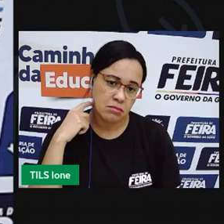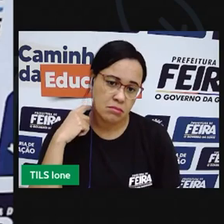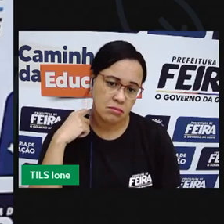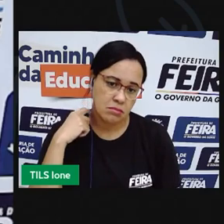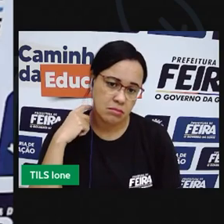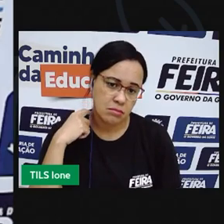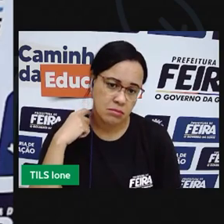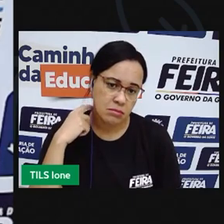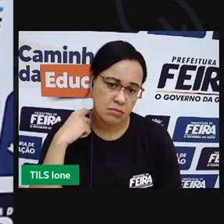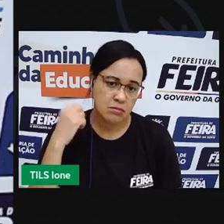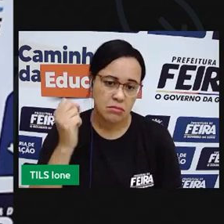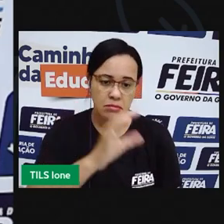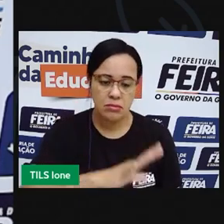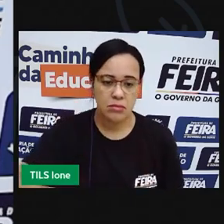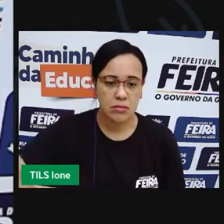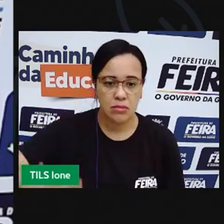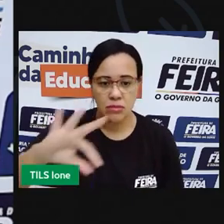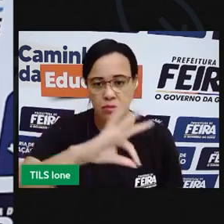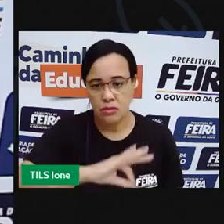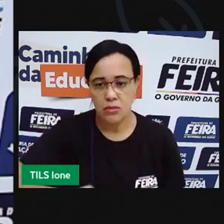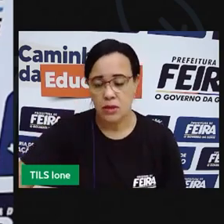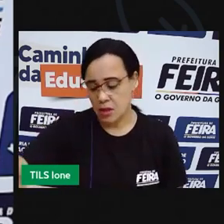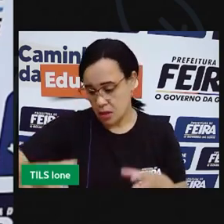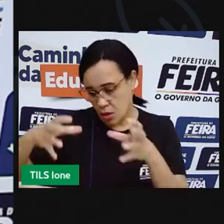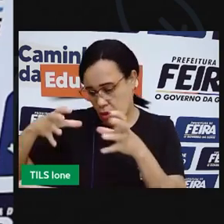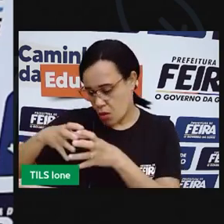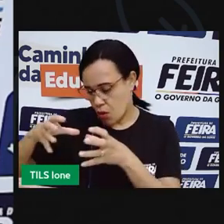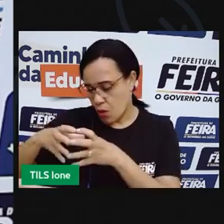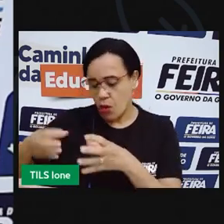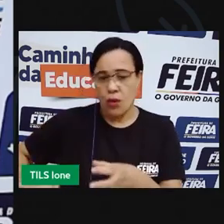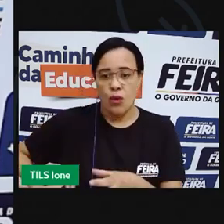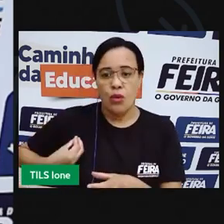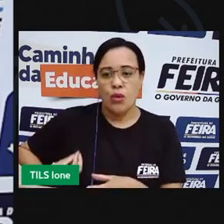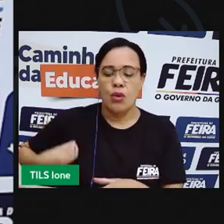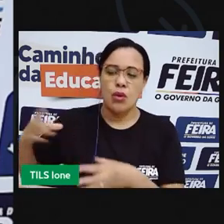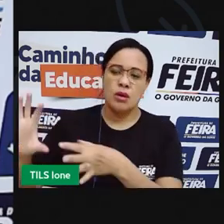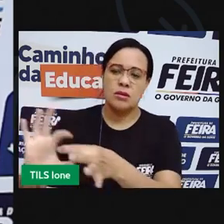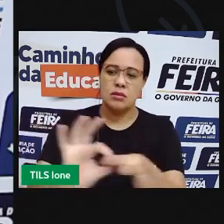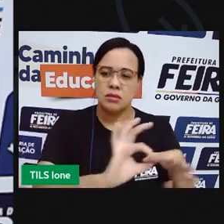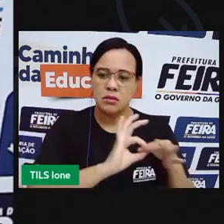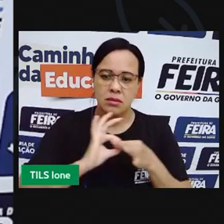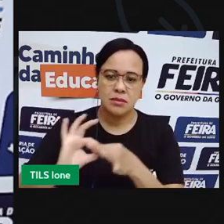Porque assim todos vão conviver de maneira harmoniosa.